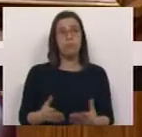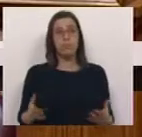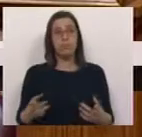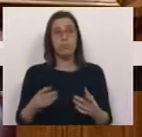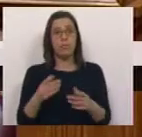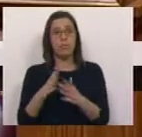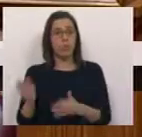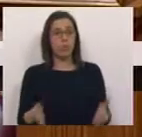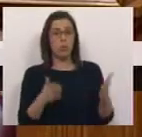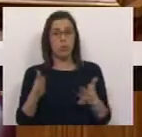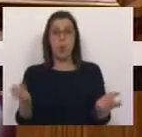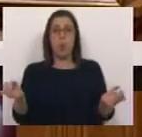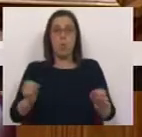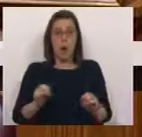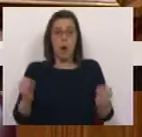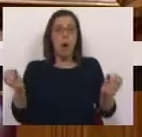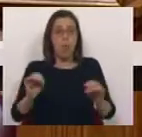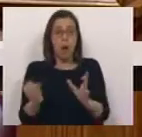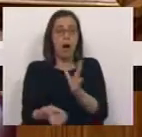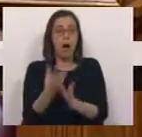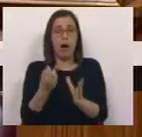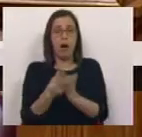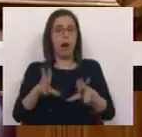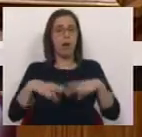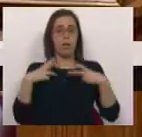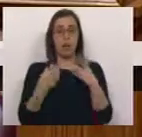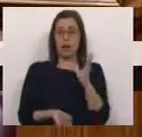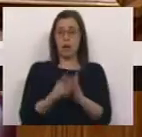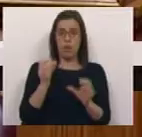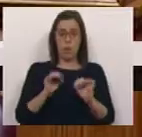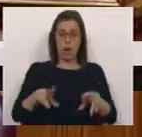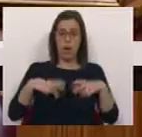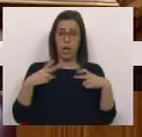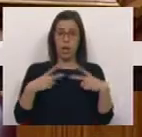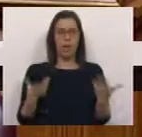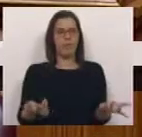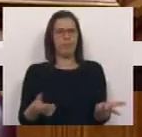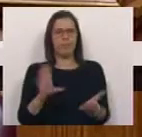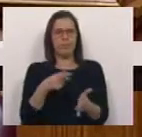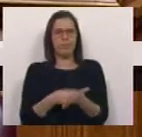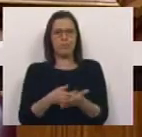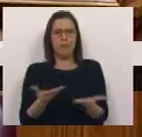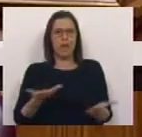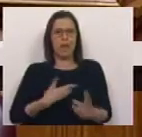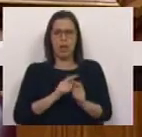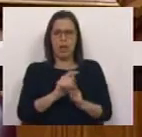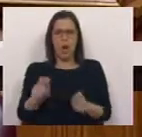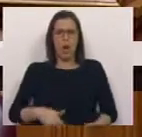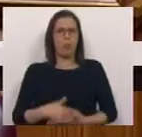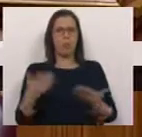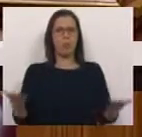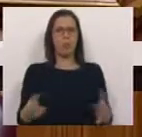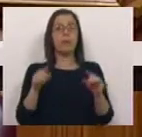não há produção. Se não há produção, não há criação de riqueza. E se não há criação de riqueza, não há forma de pagar dívidas. Estamos